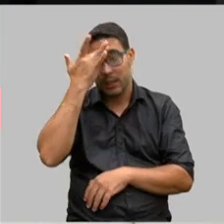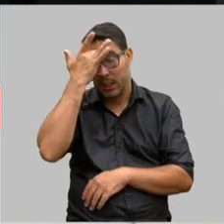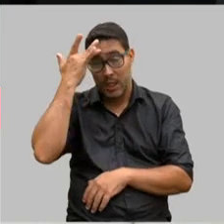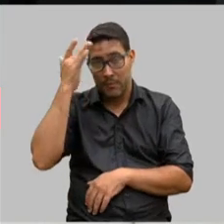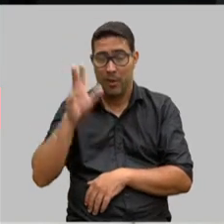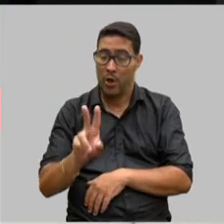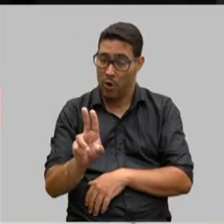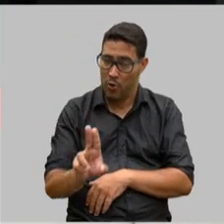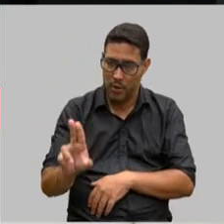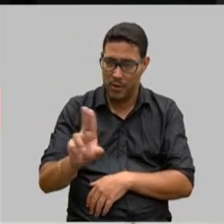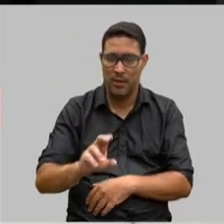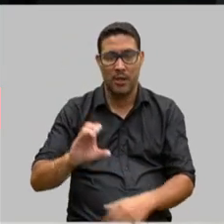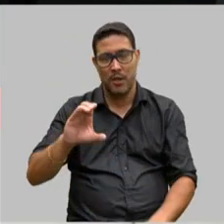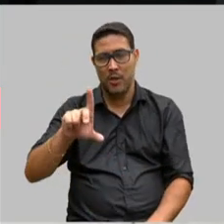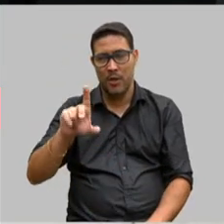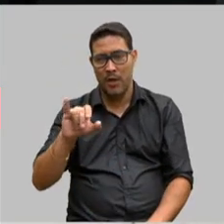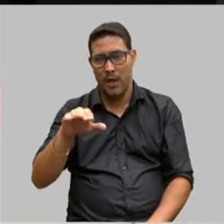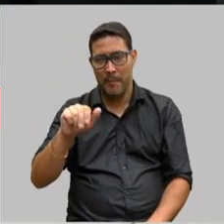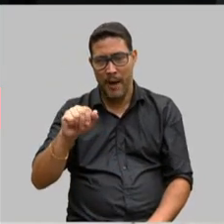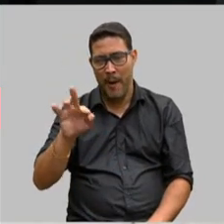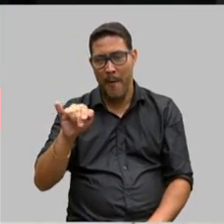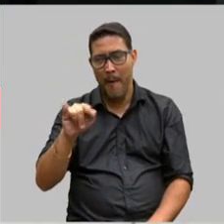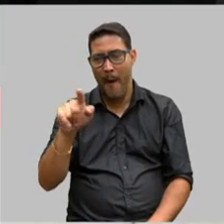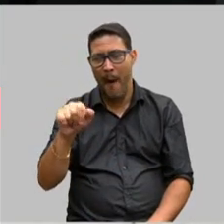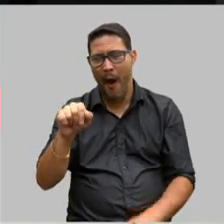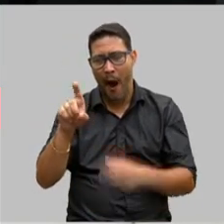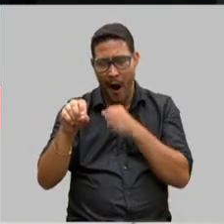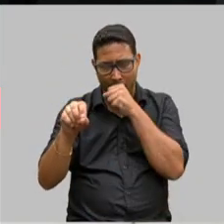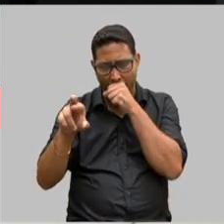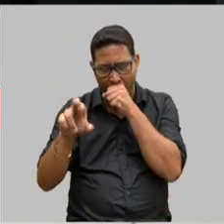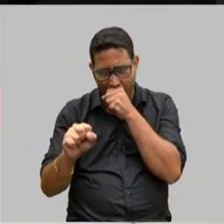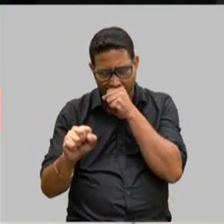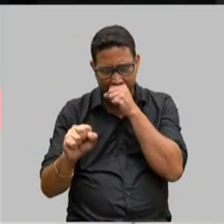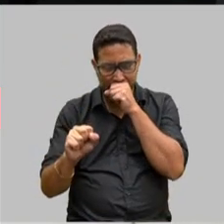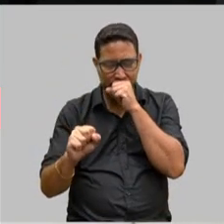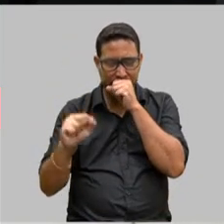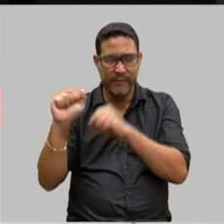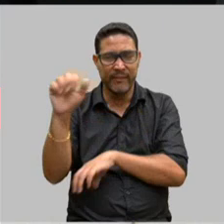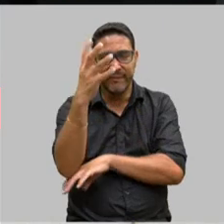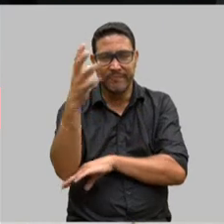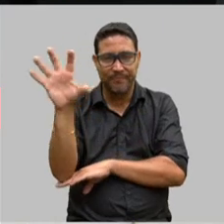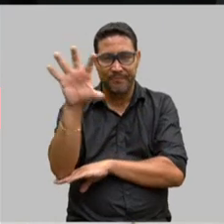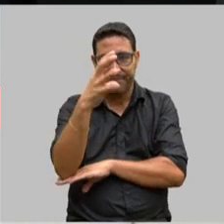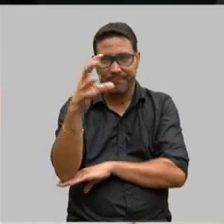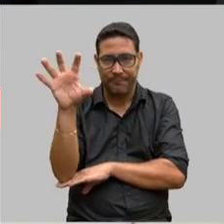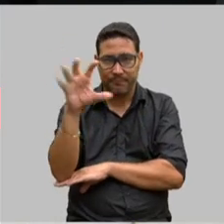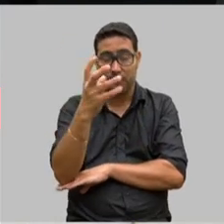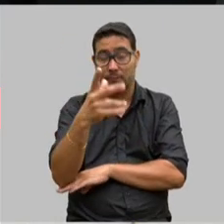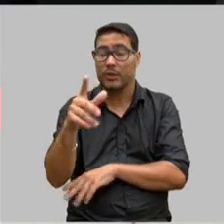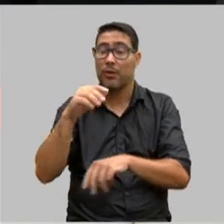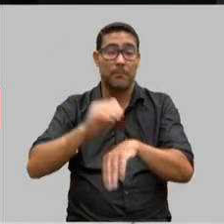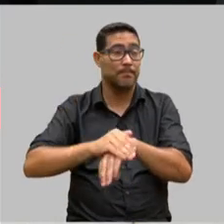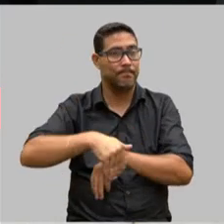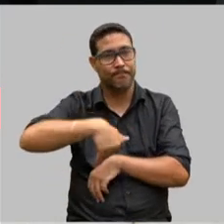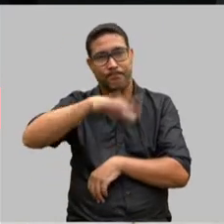usando climatizadores, ventiladores, mais energia consumida, então, é uma bola de neve.